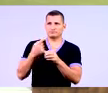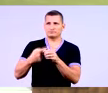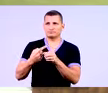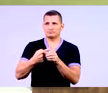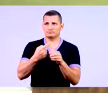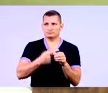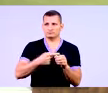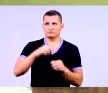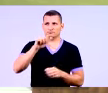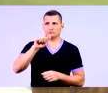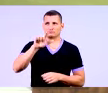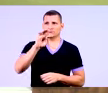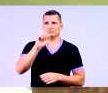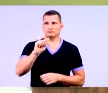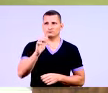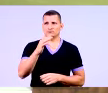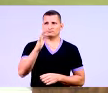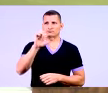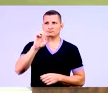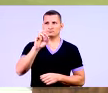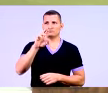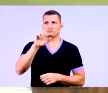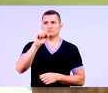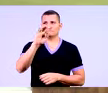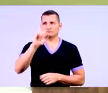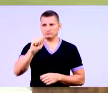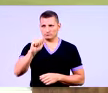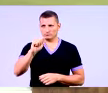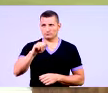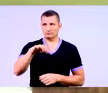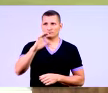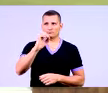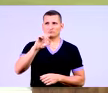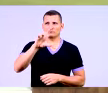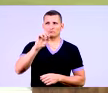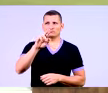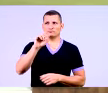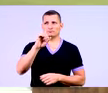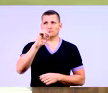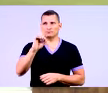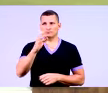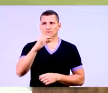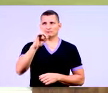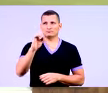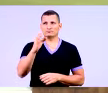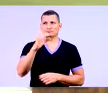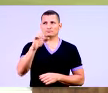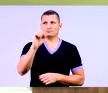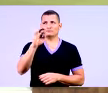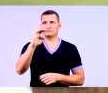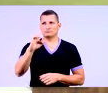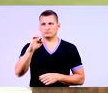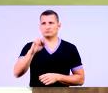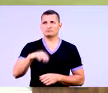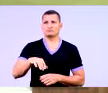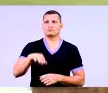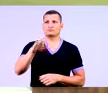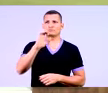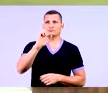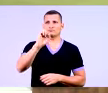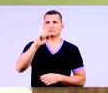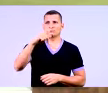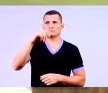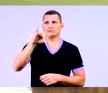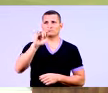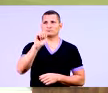pessoal de colorado d'oeste pro pessoal de presidente médici para o pessoal de pedra lá só um instantinho espigão d'oeste